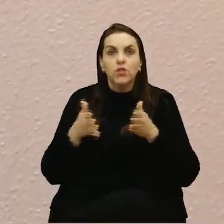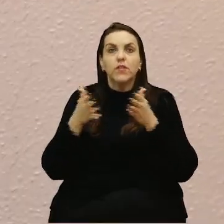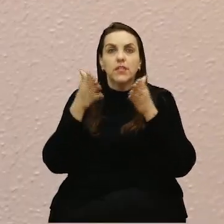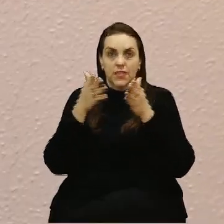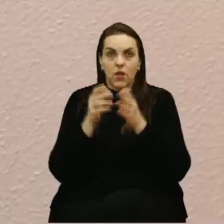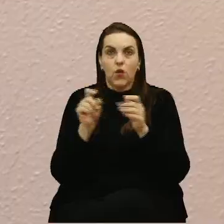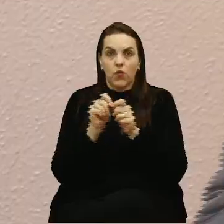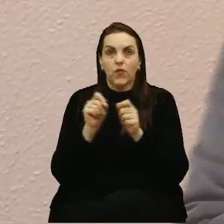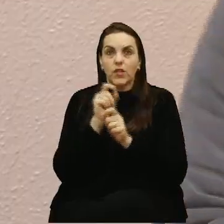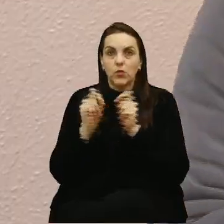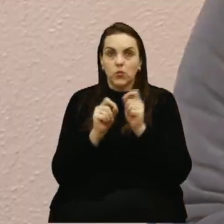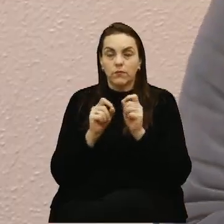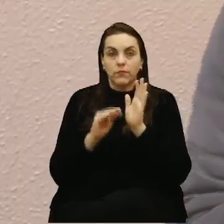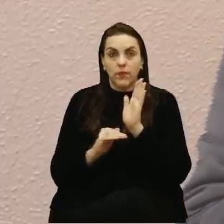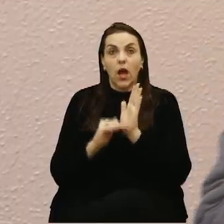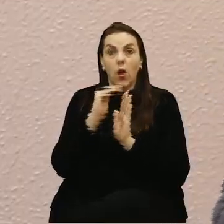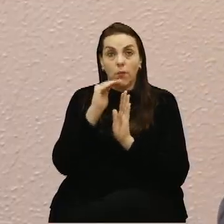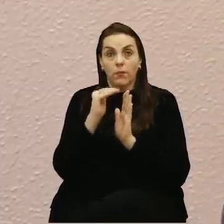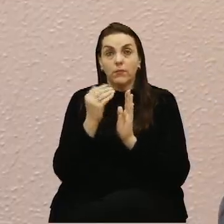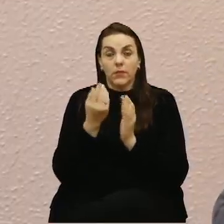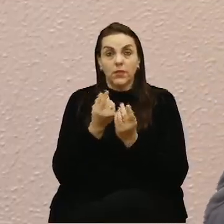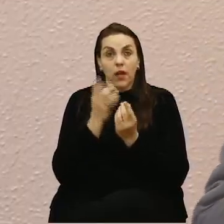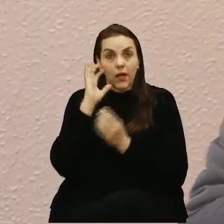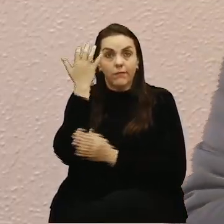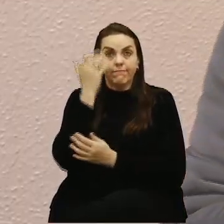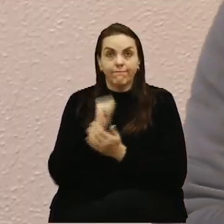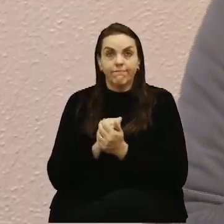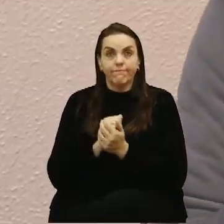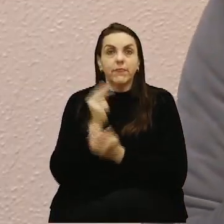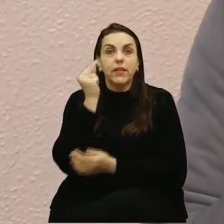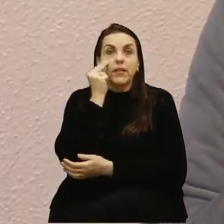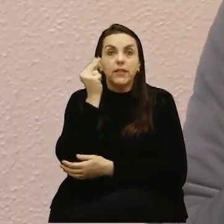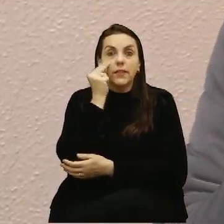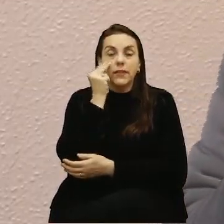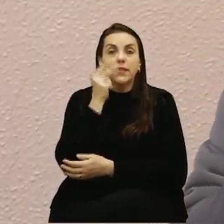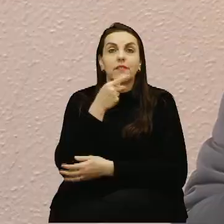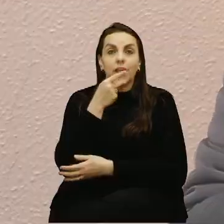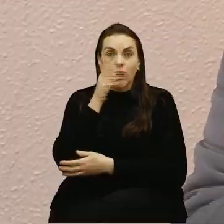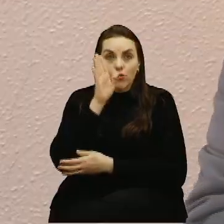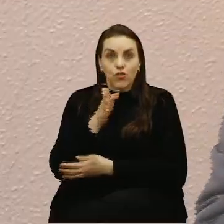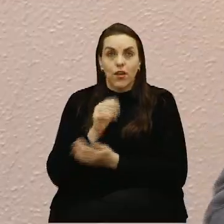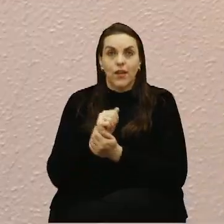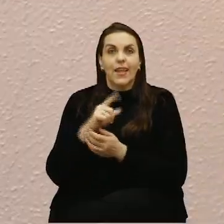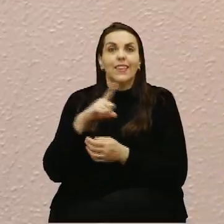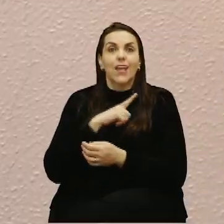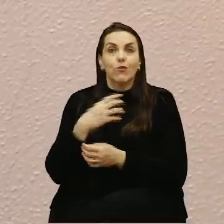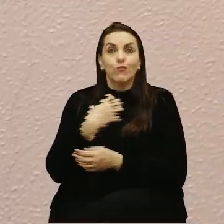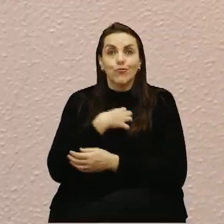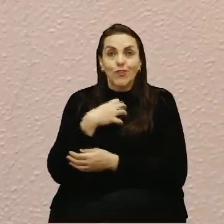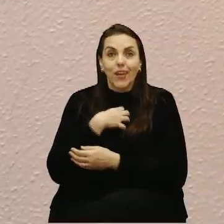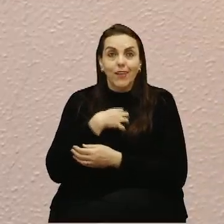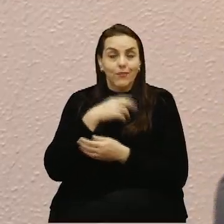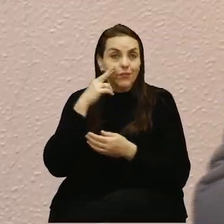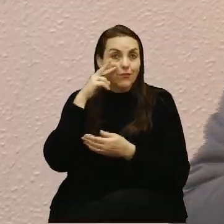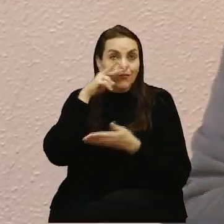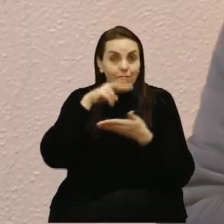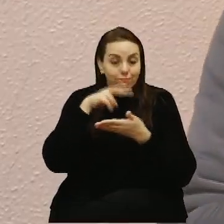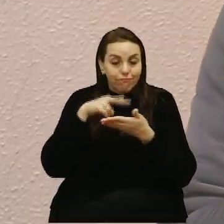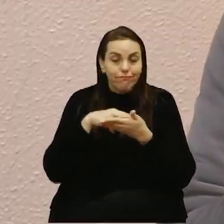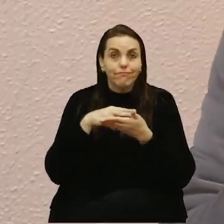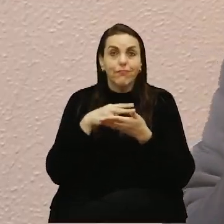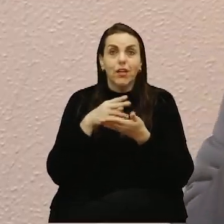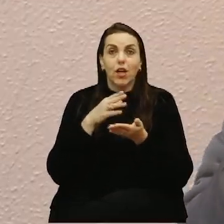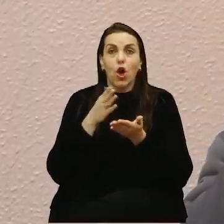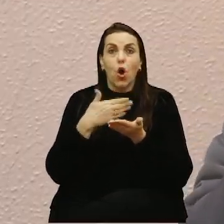com que esse aumento acontecesse. O vereador Libardi comentou, tem uma forma de medição das contas, né?